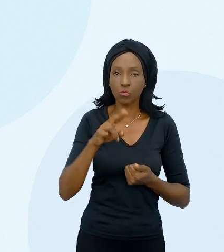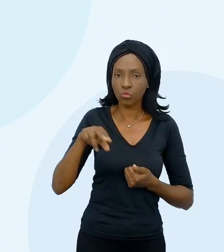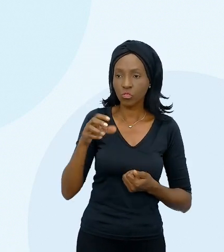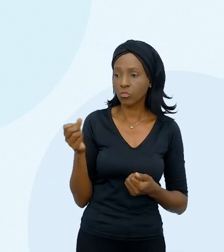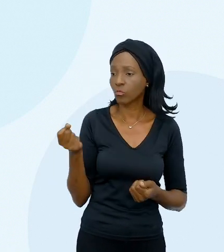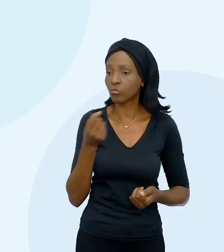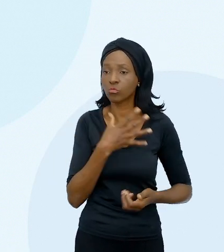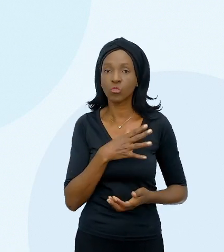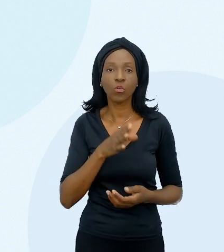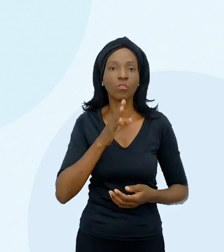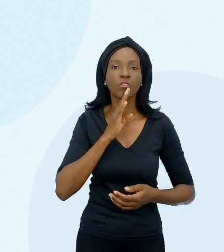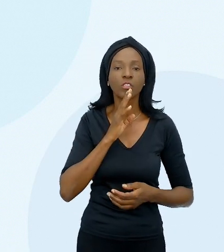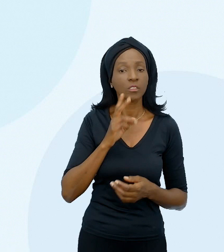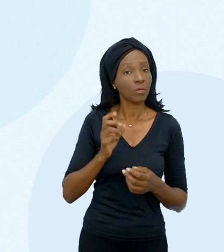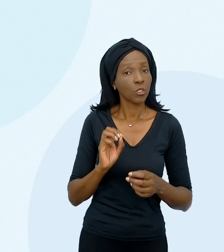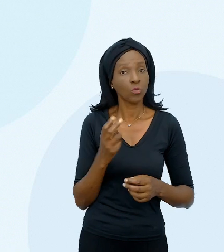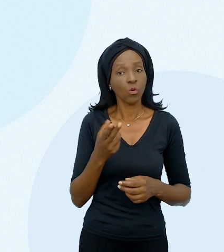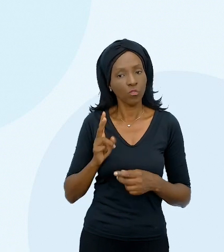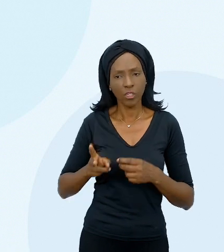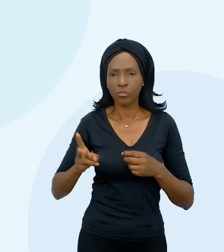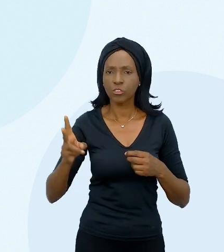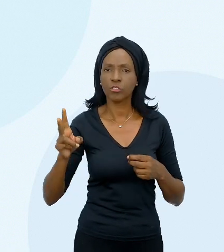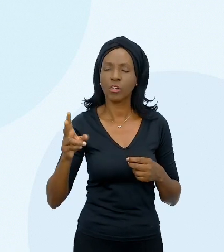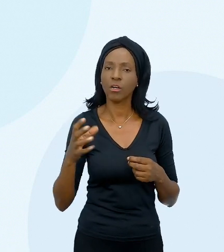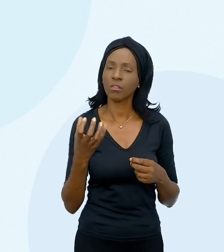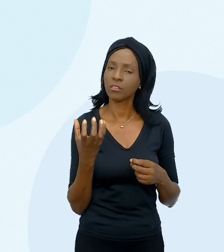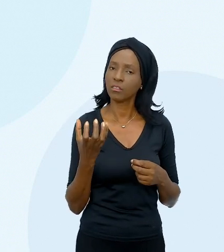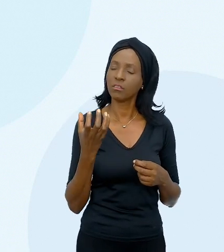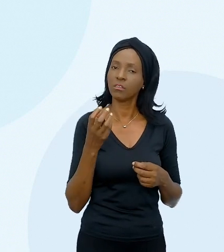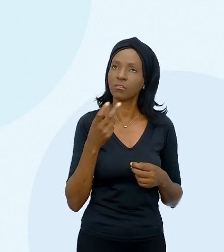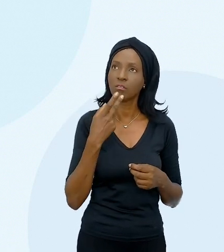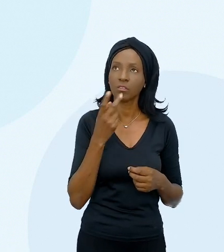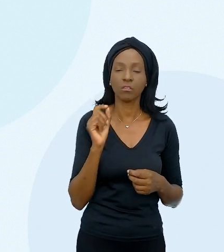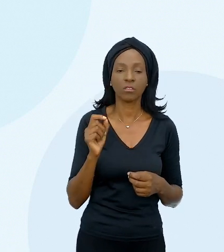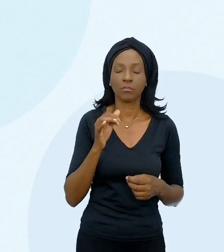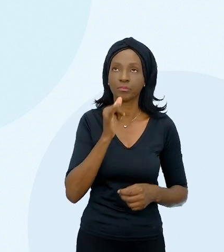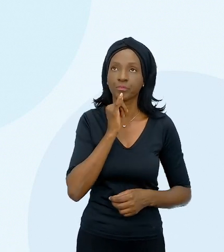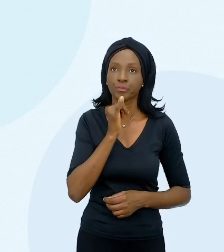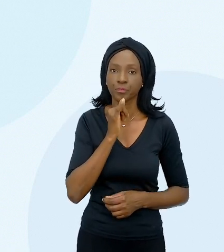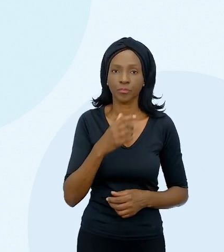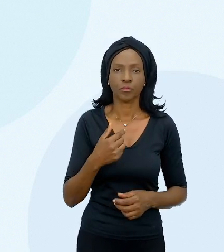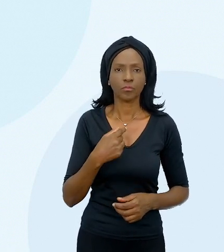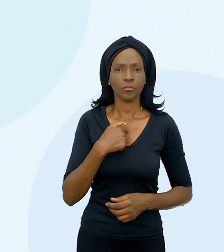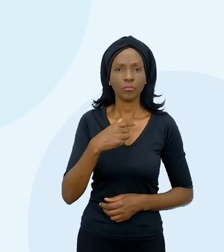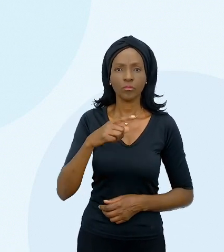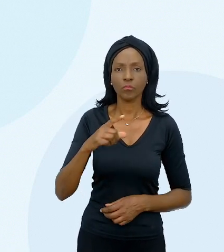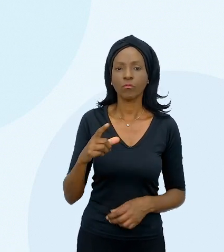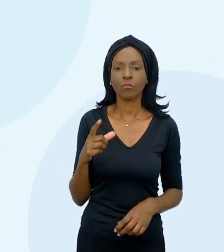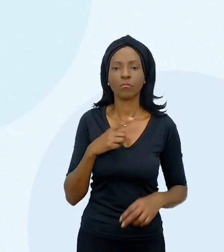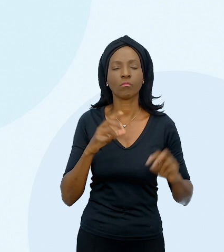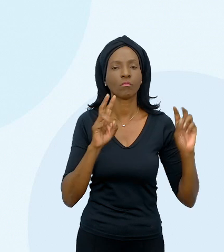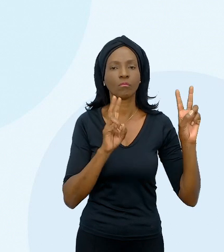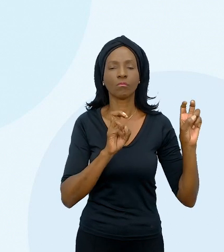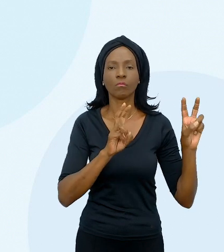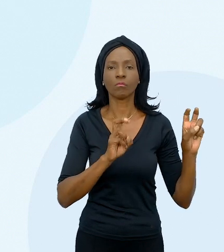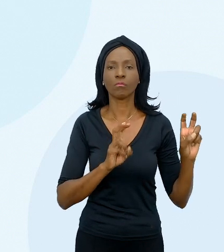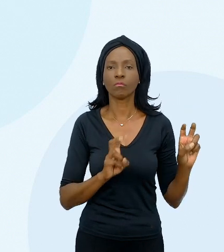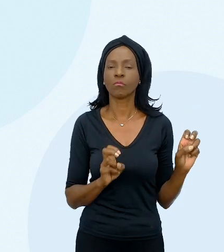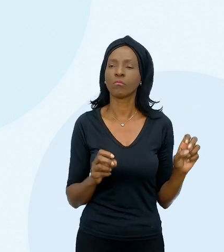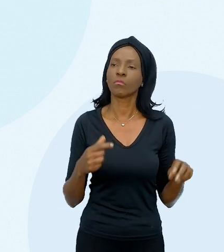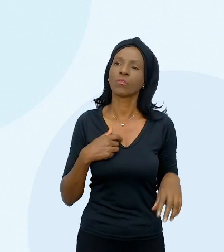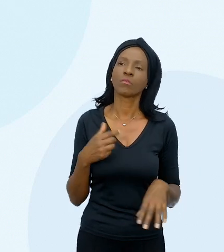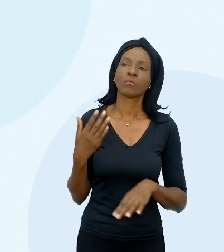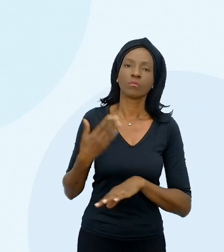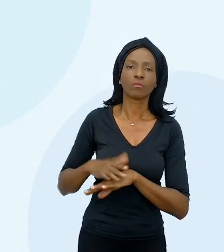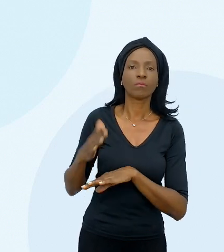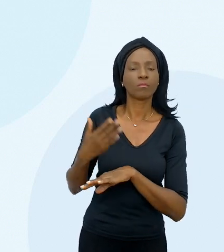ou a continuidade daquilo. O que eu quero dizer com isso é assim: vamos supor que eu tenha um tema lá, que eu trabalhei